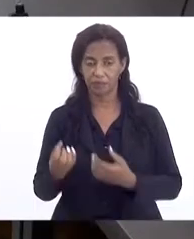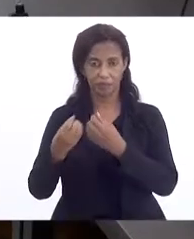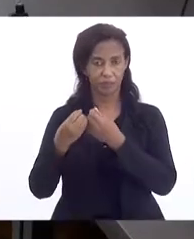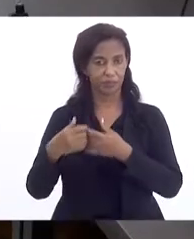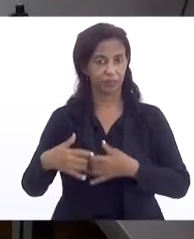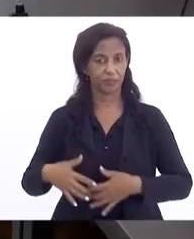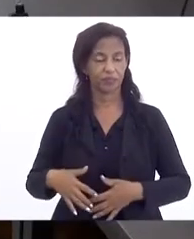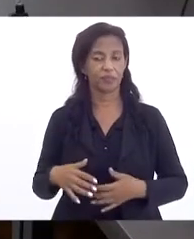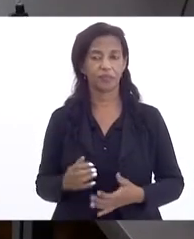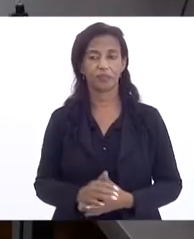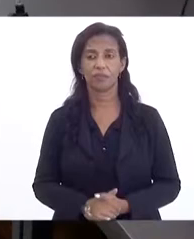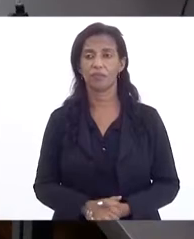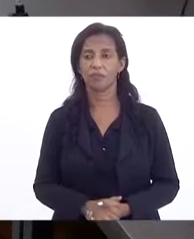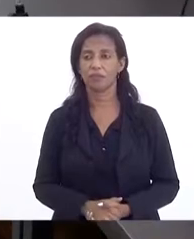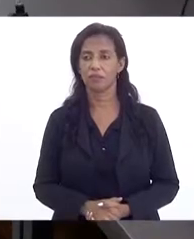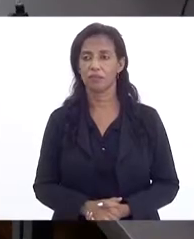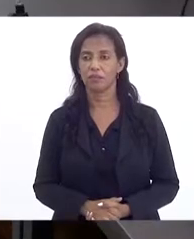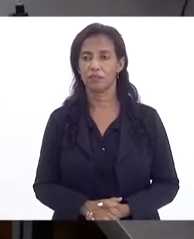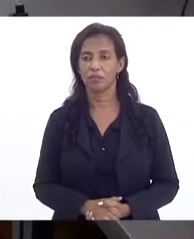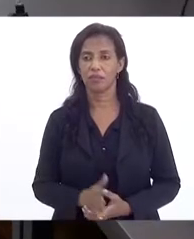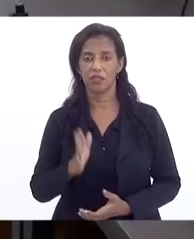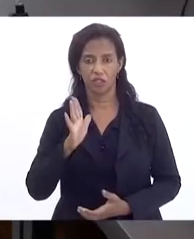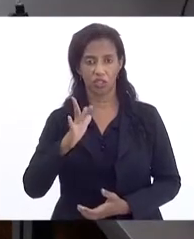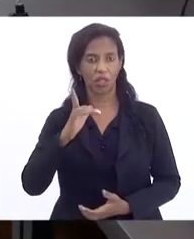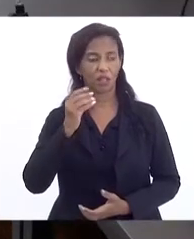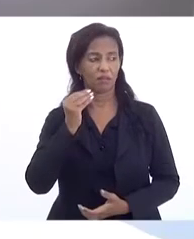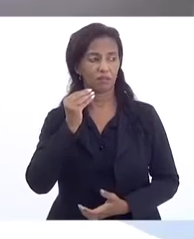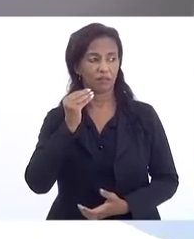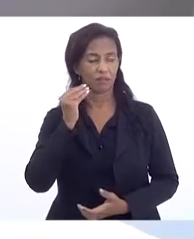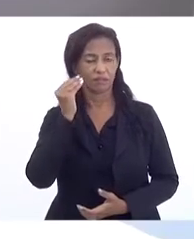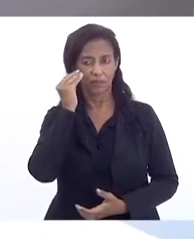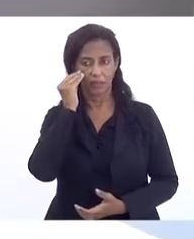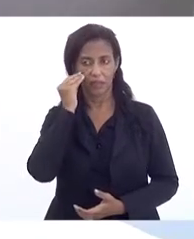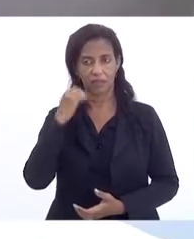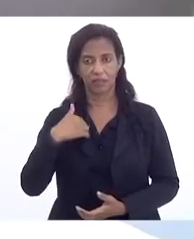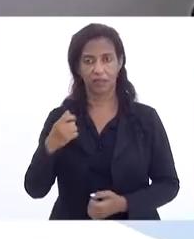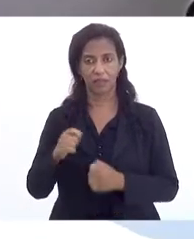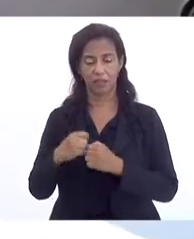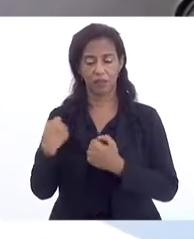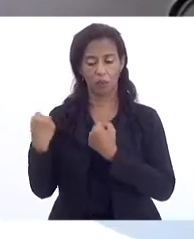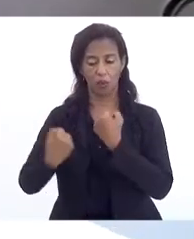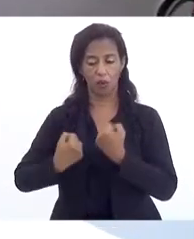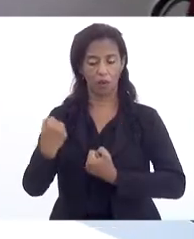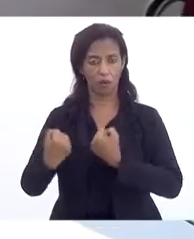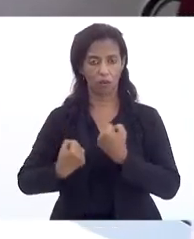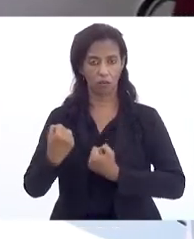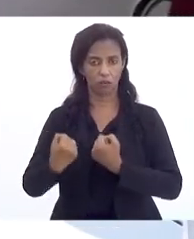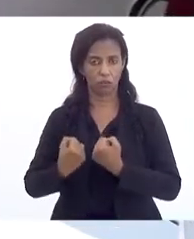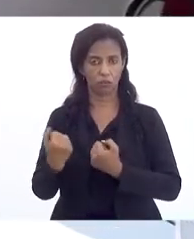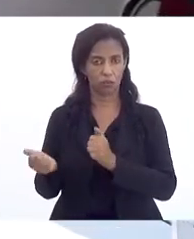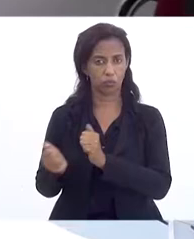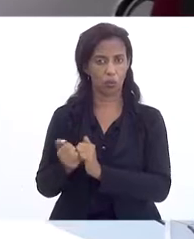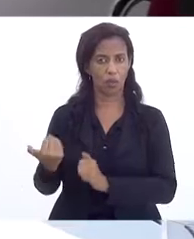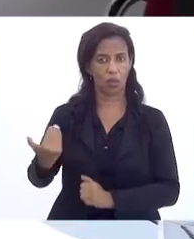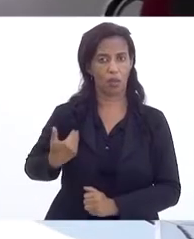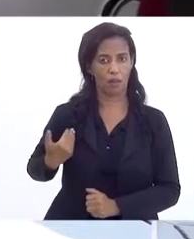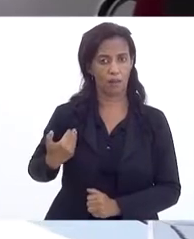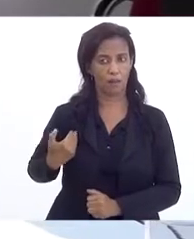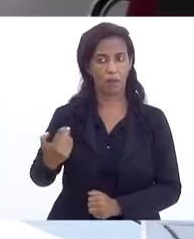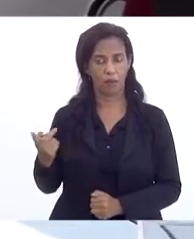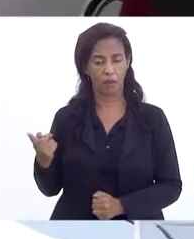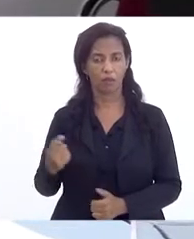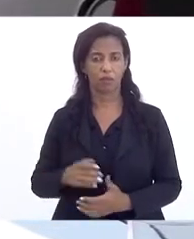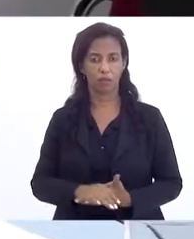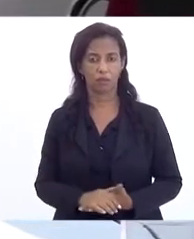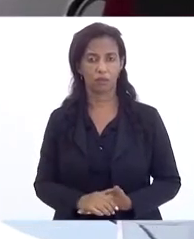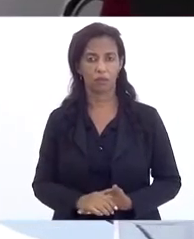prejudicado, e já tentei fazer isso, não no meu, dirigi um carro de um amigo que estava com um negócio desse aí